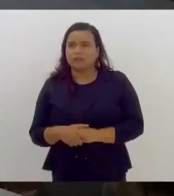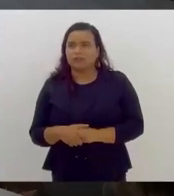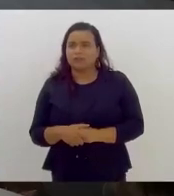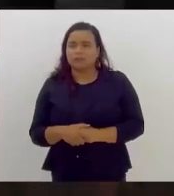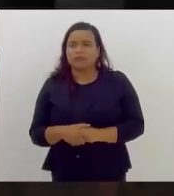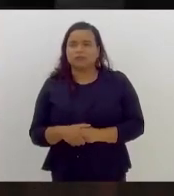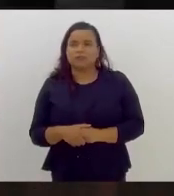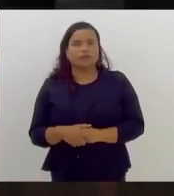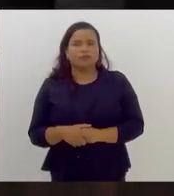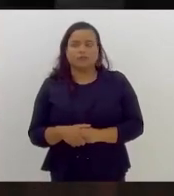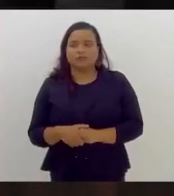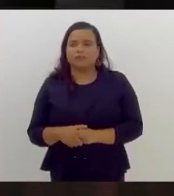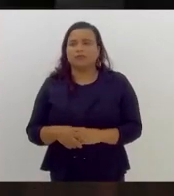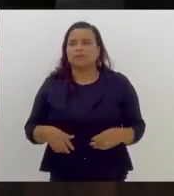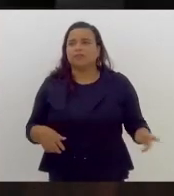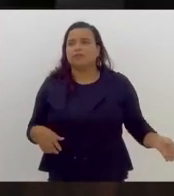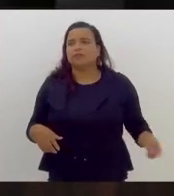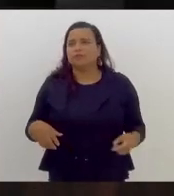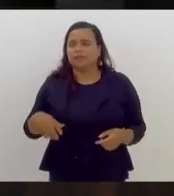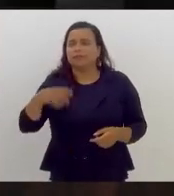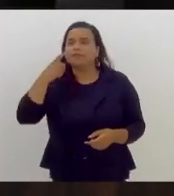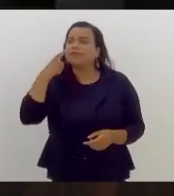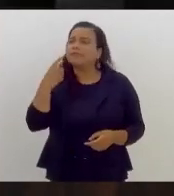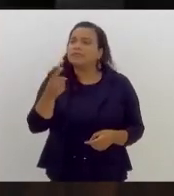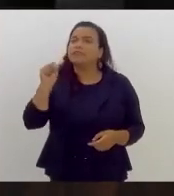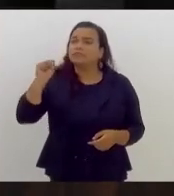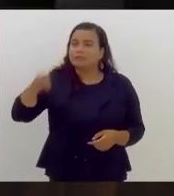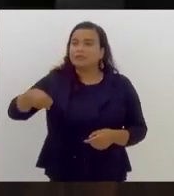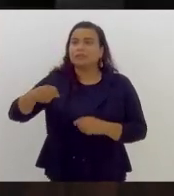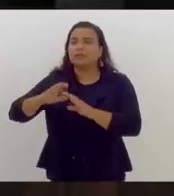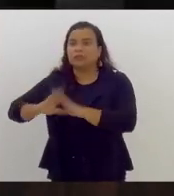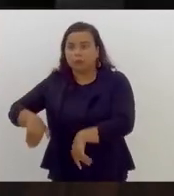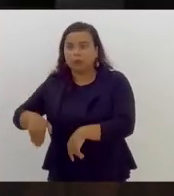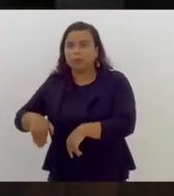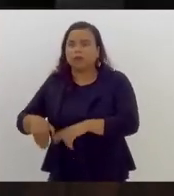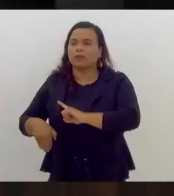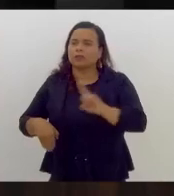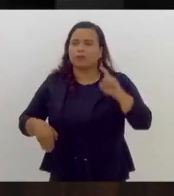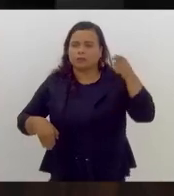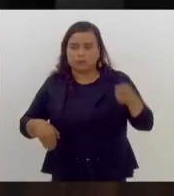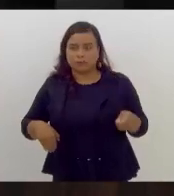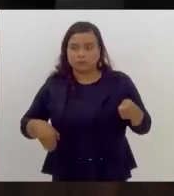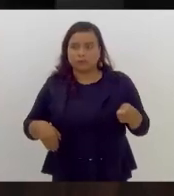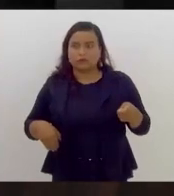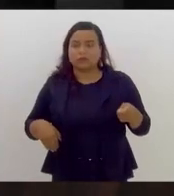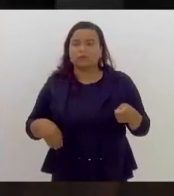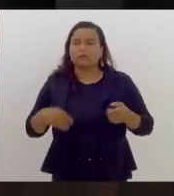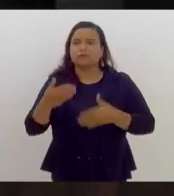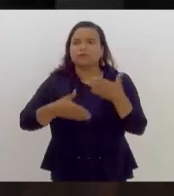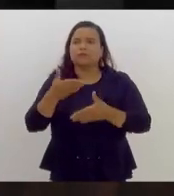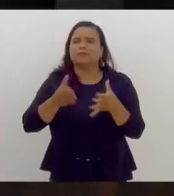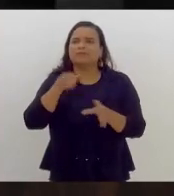Sim, derruba o veto, não mantém o veto. Estamos em procedimento de votação.